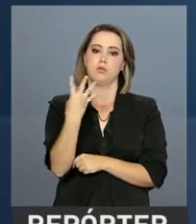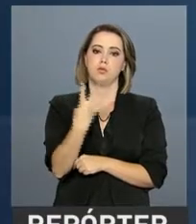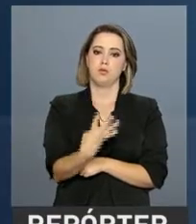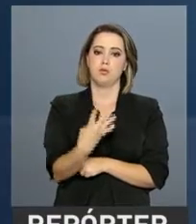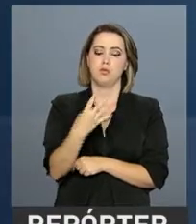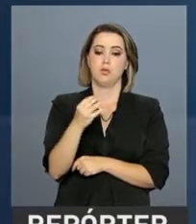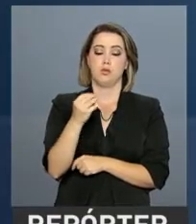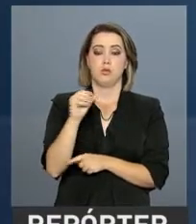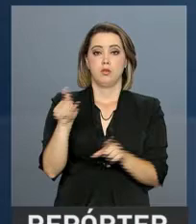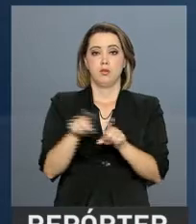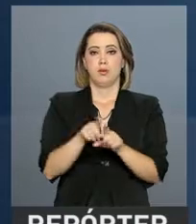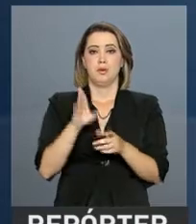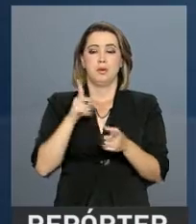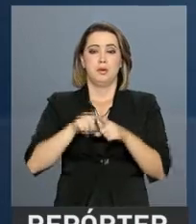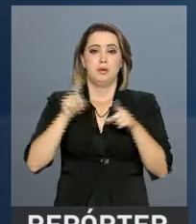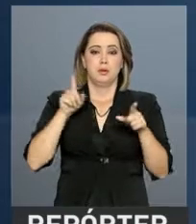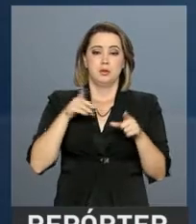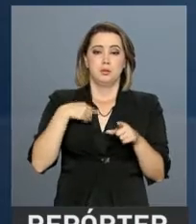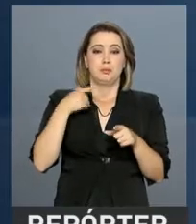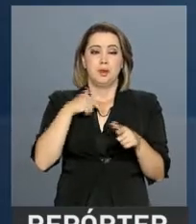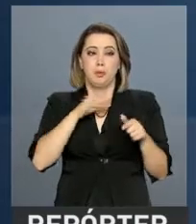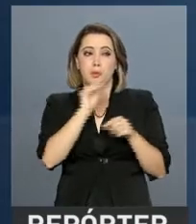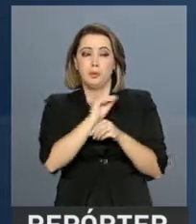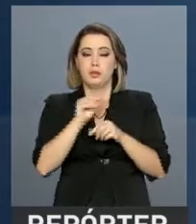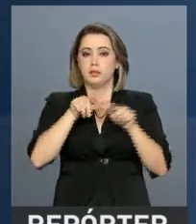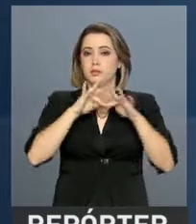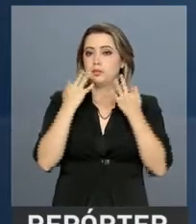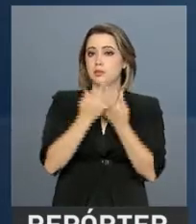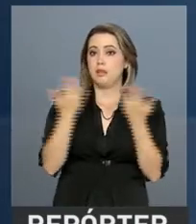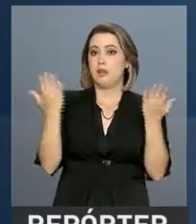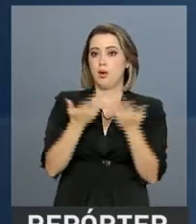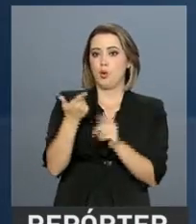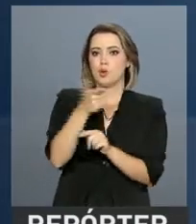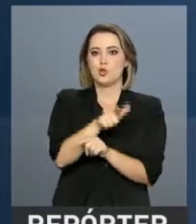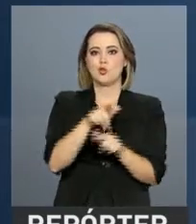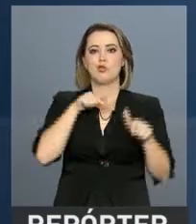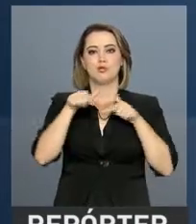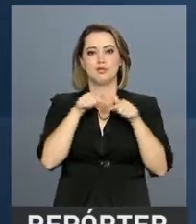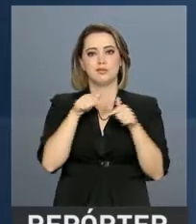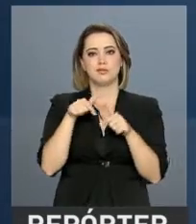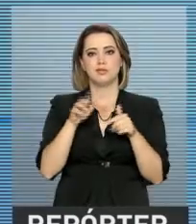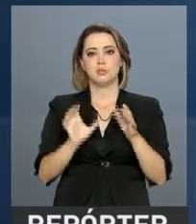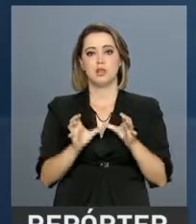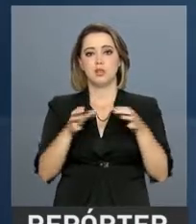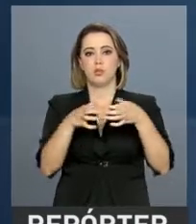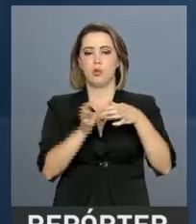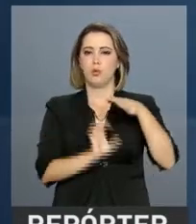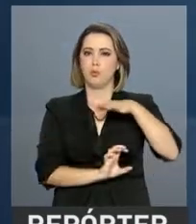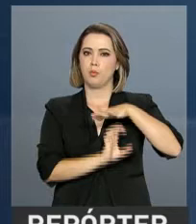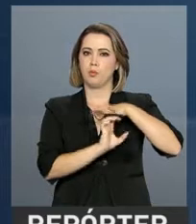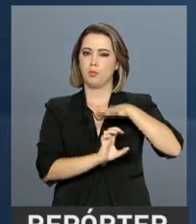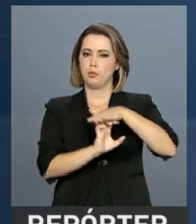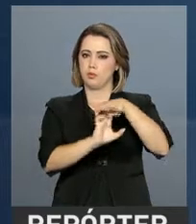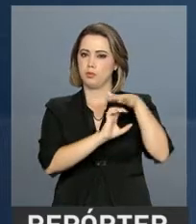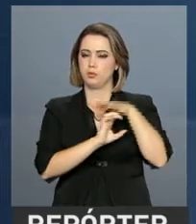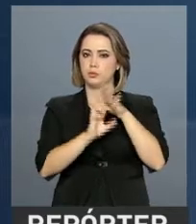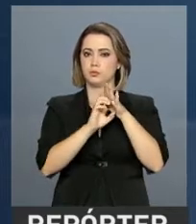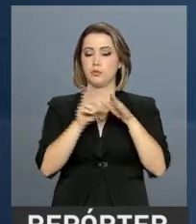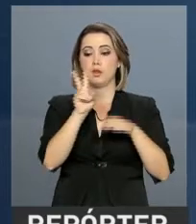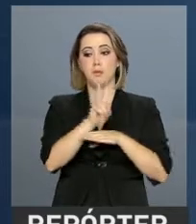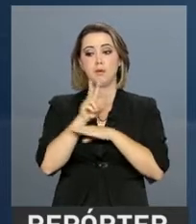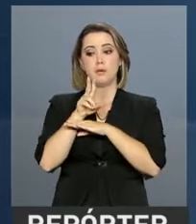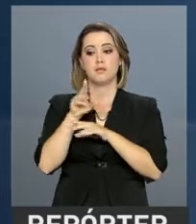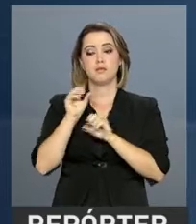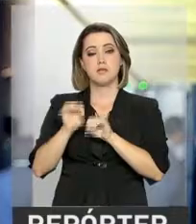conseguiu ficar muito tempo sem trabalhar agora integra o time que vai auxiliar as micro e pequenas empresas ao dar o crédito da